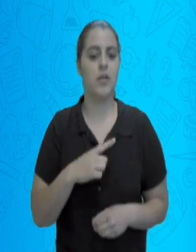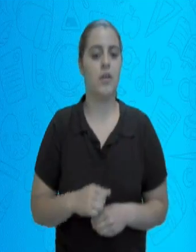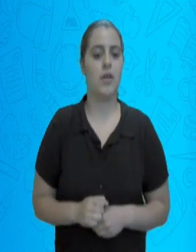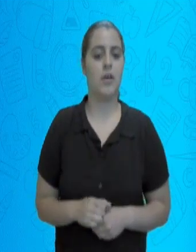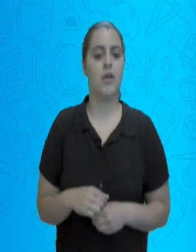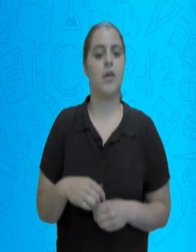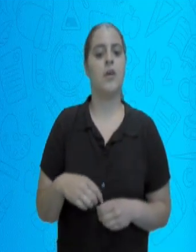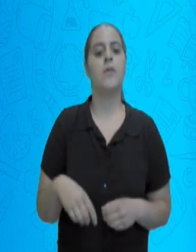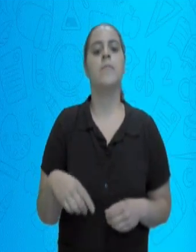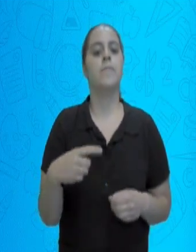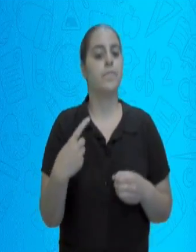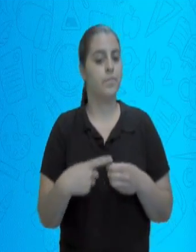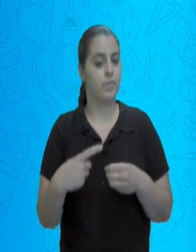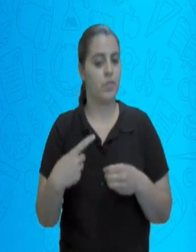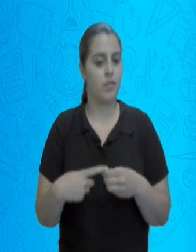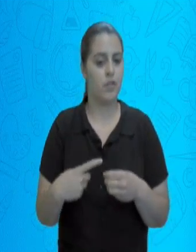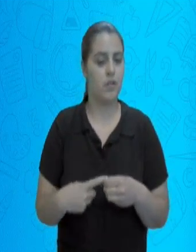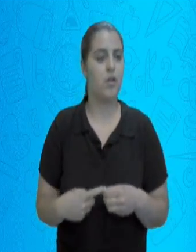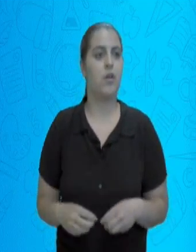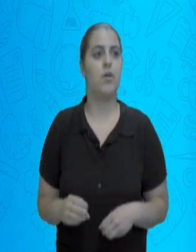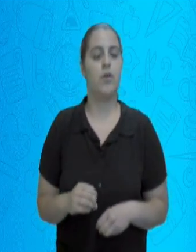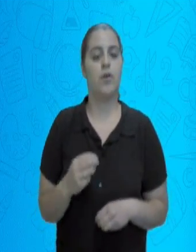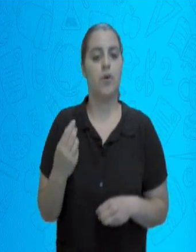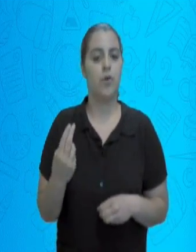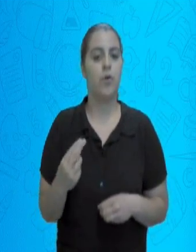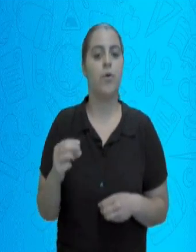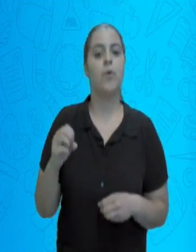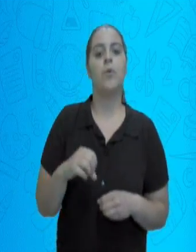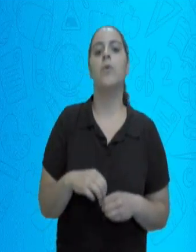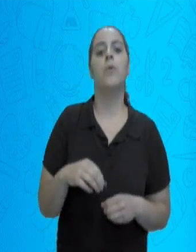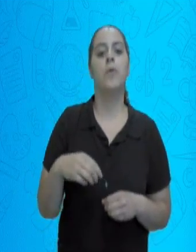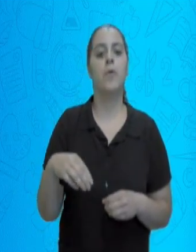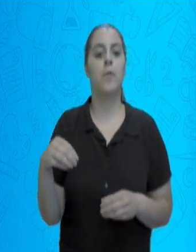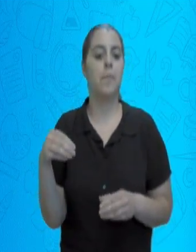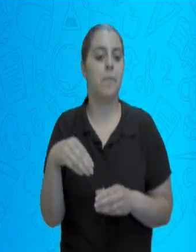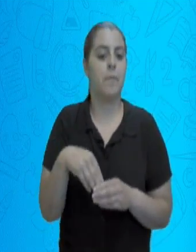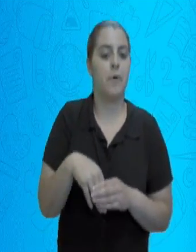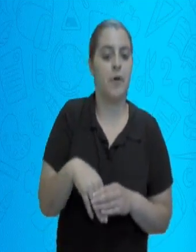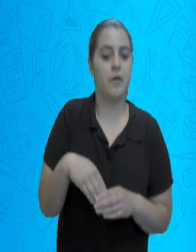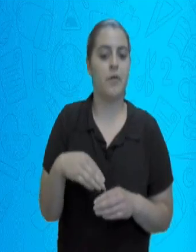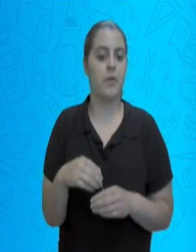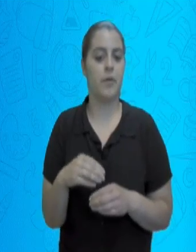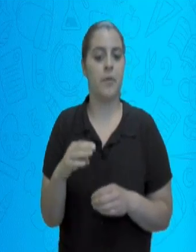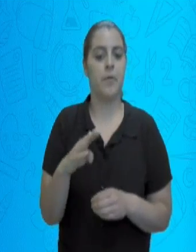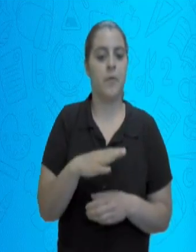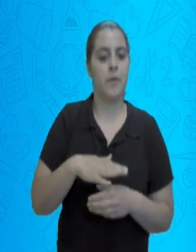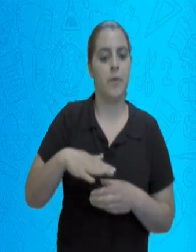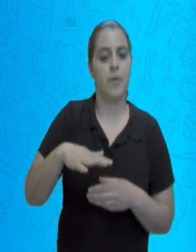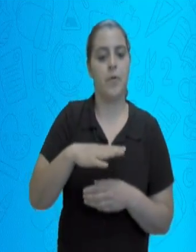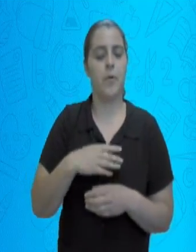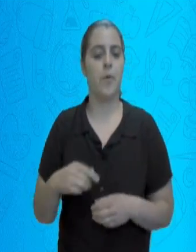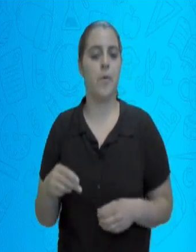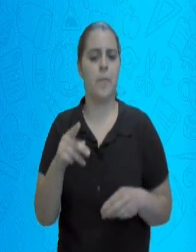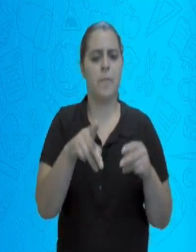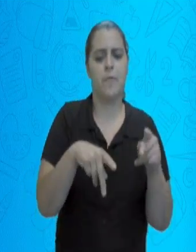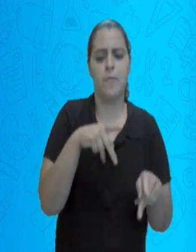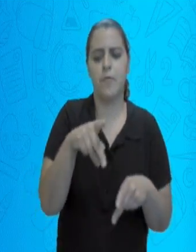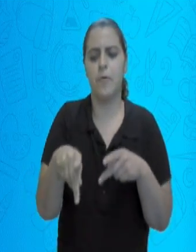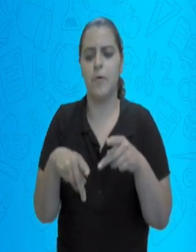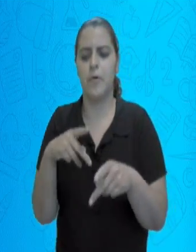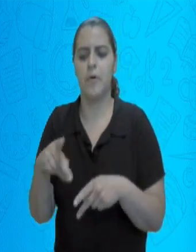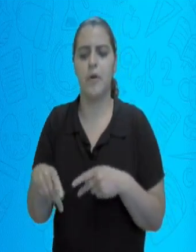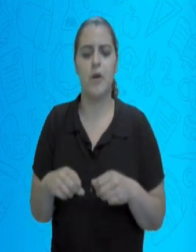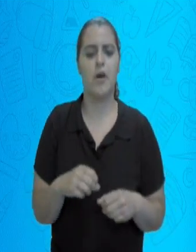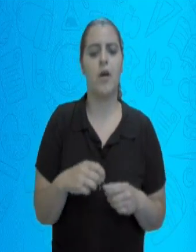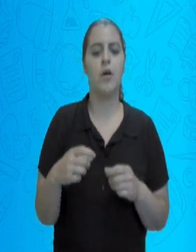as cidades ou distritos. A gente tem povoados. Então, agora nós